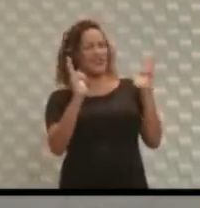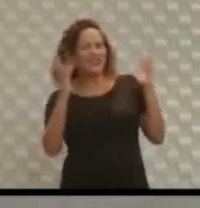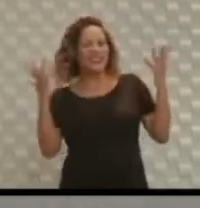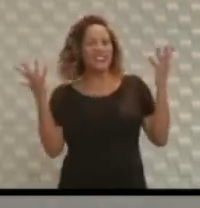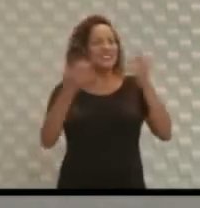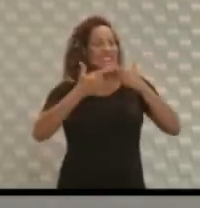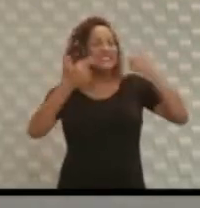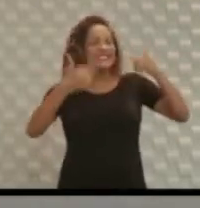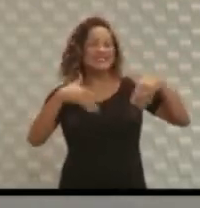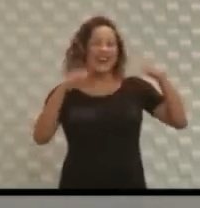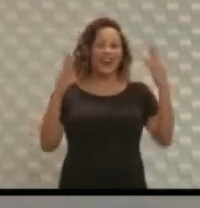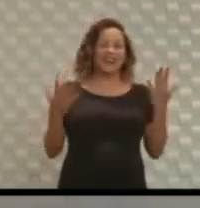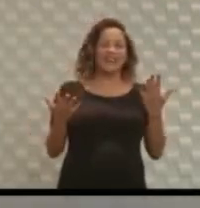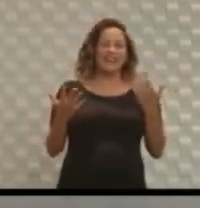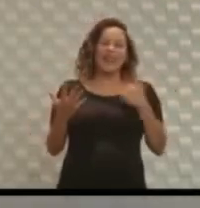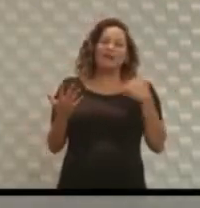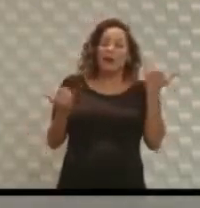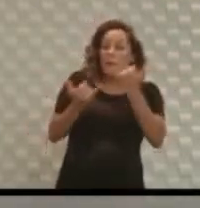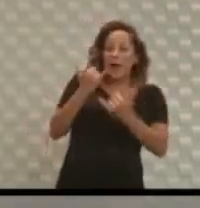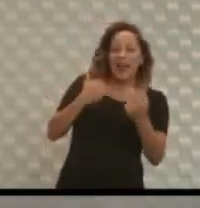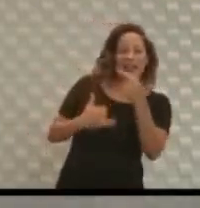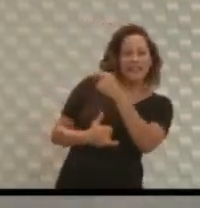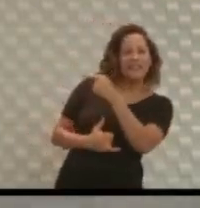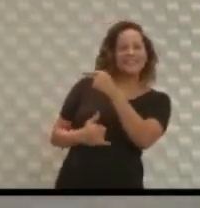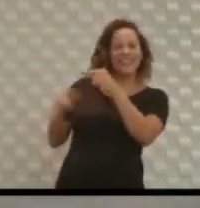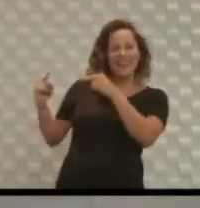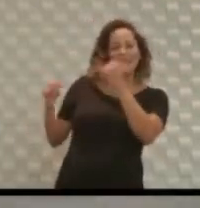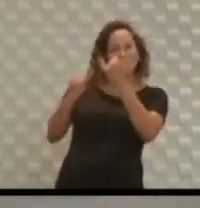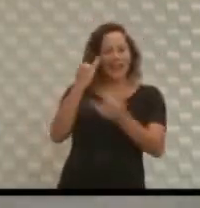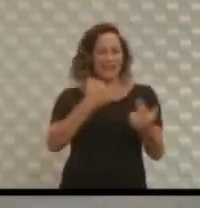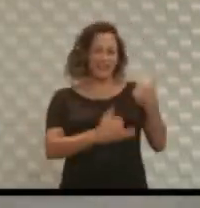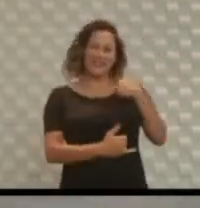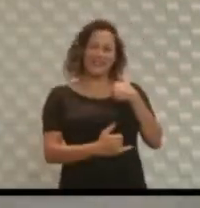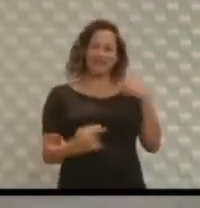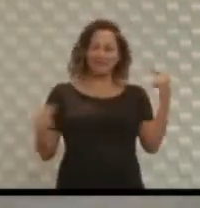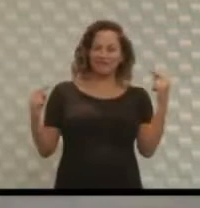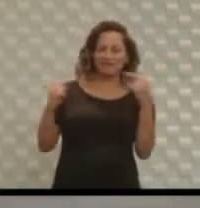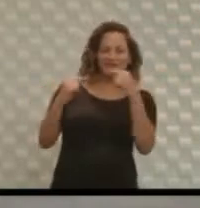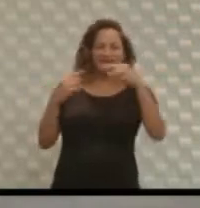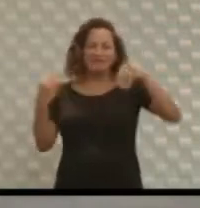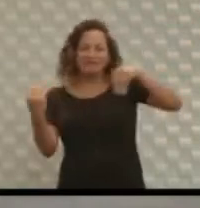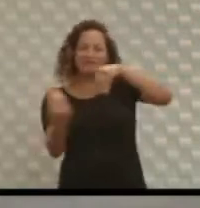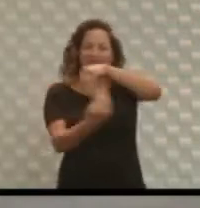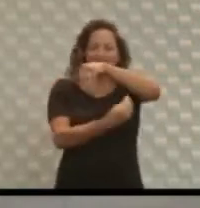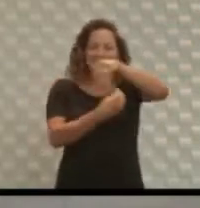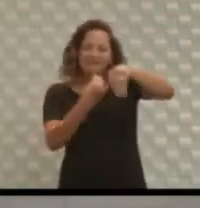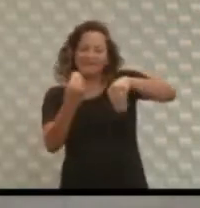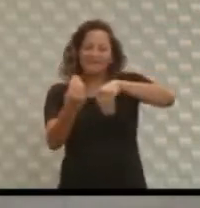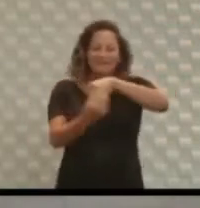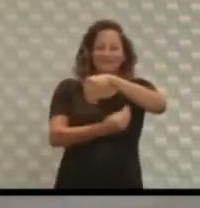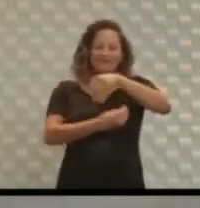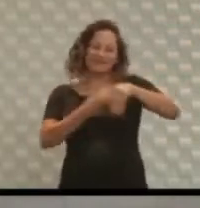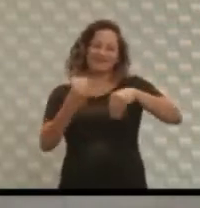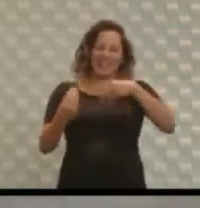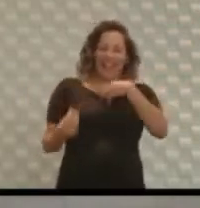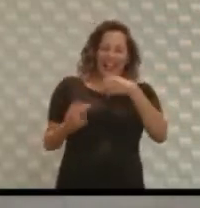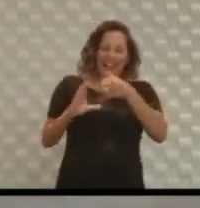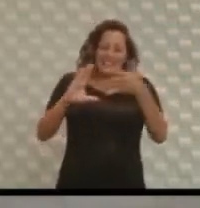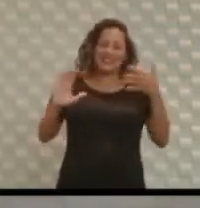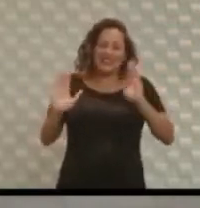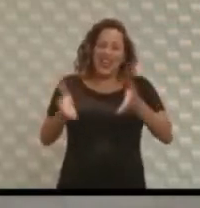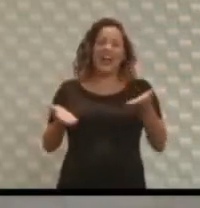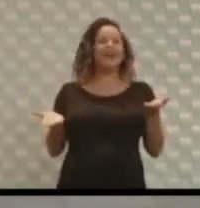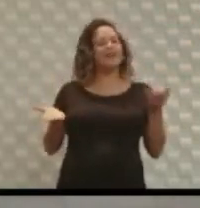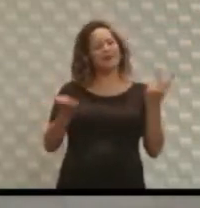como ele e hoje ele já é um pouco como eu. A gente já se misturou, se mesclou. Eu acho que é isso que acontece